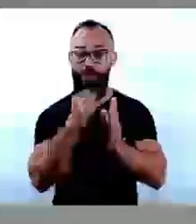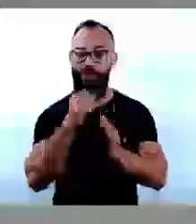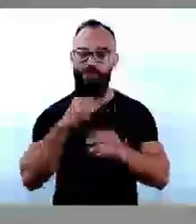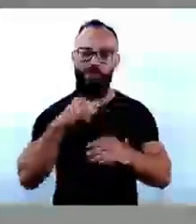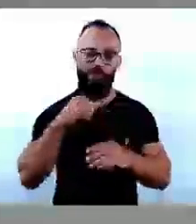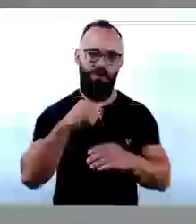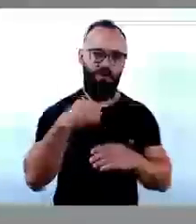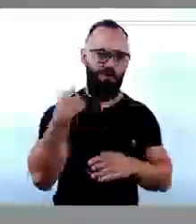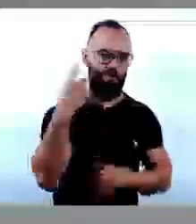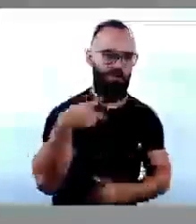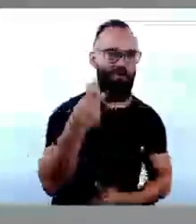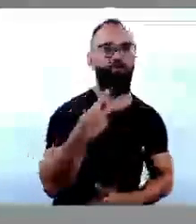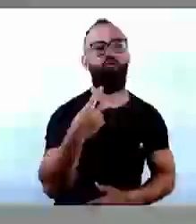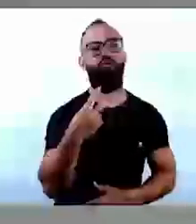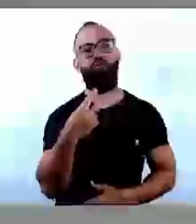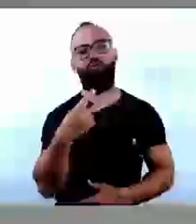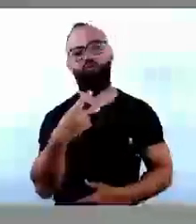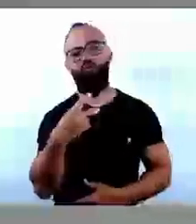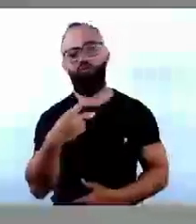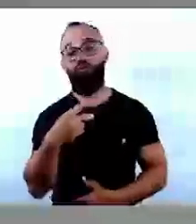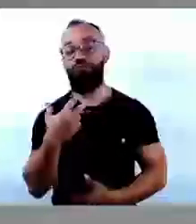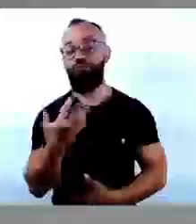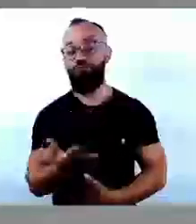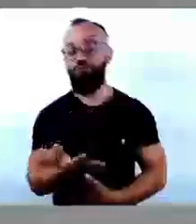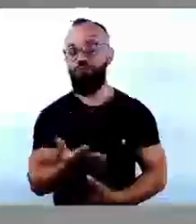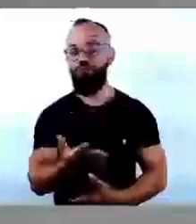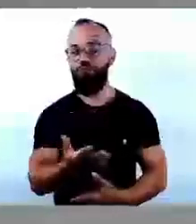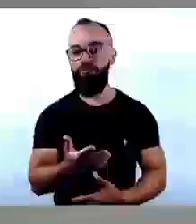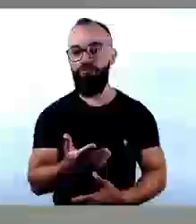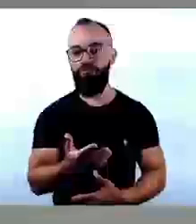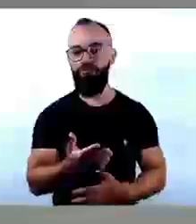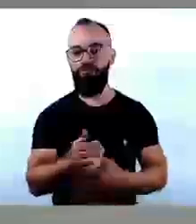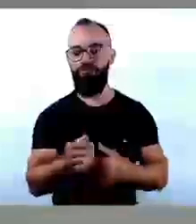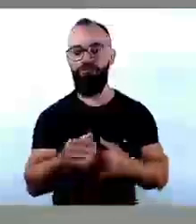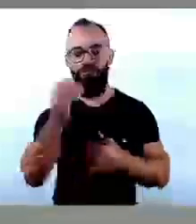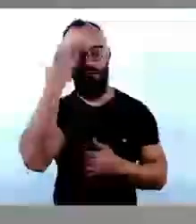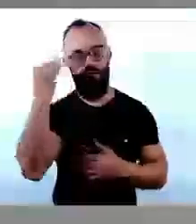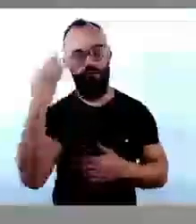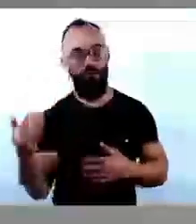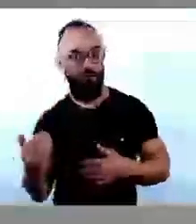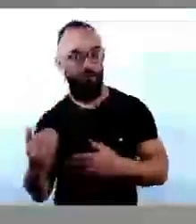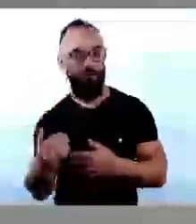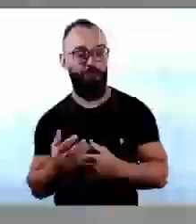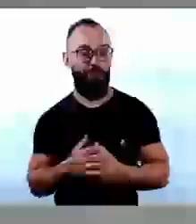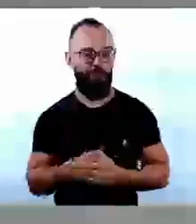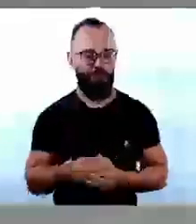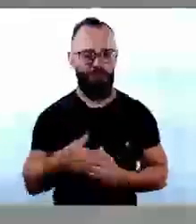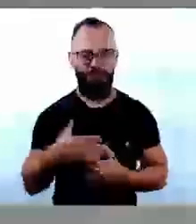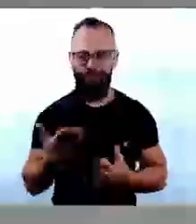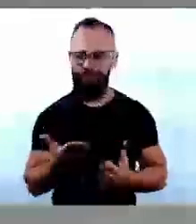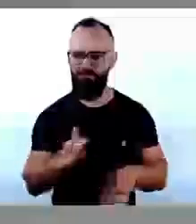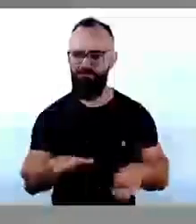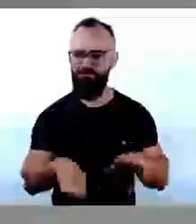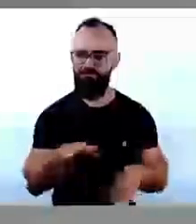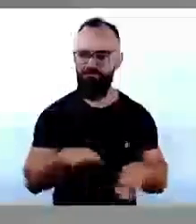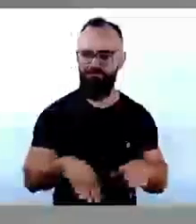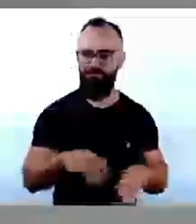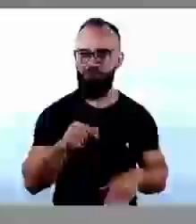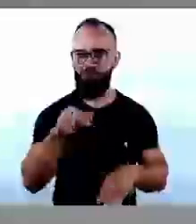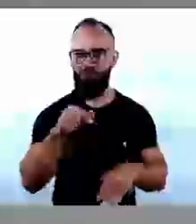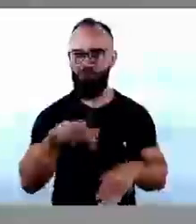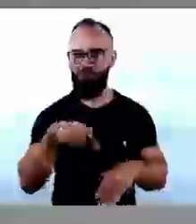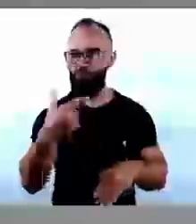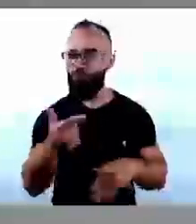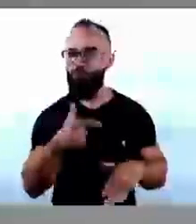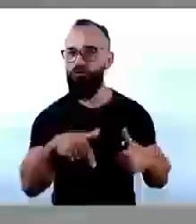em um patamar aí de excelência então né quem sabe aí nos próximos nas próximas ações né